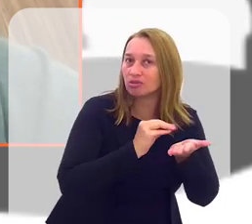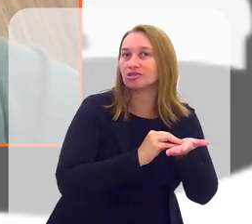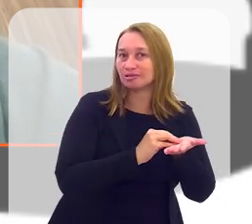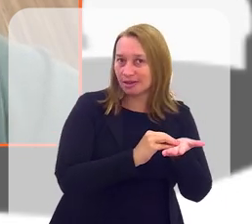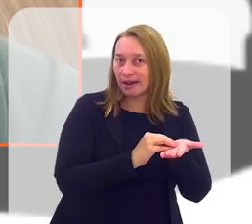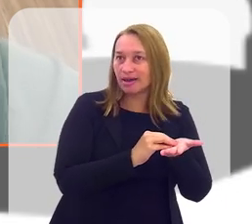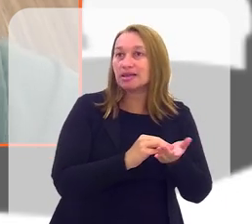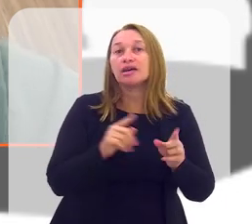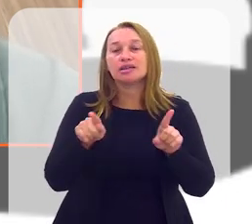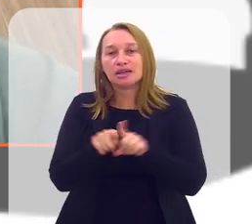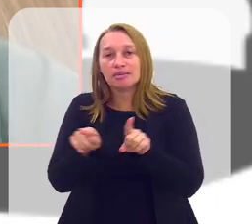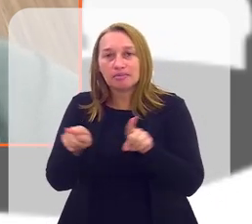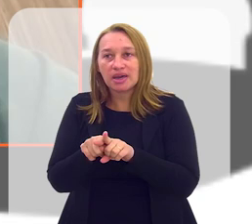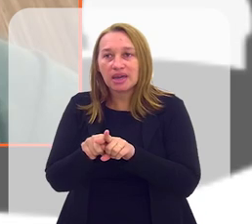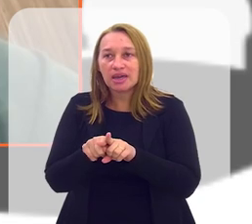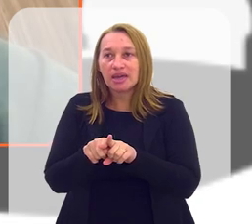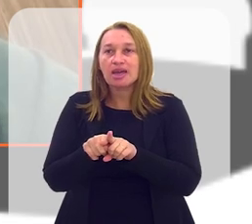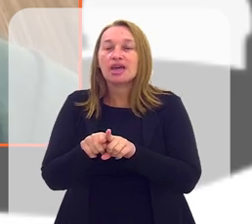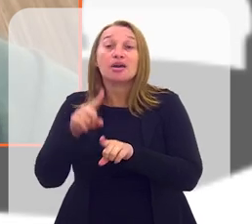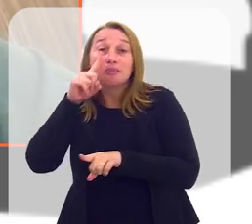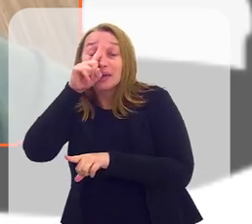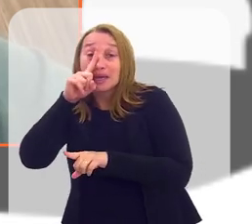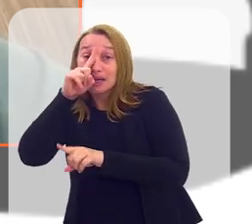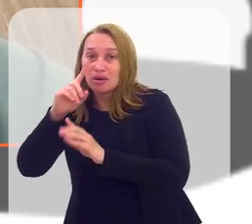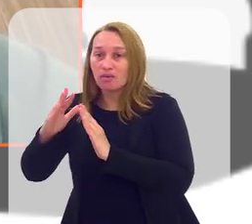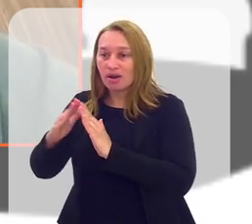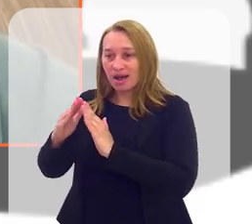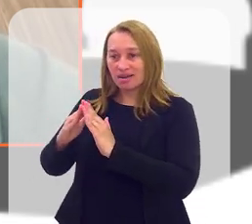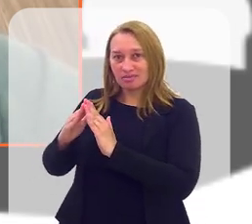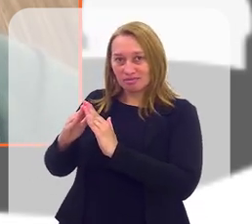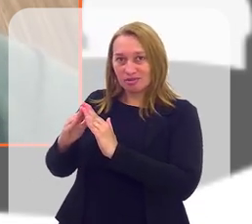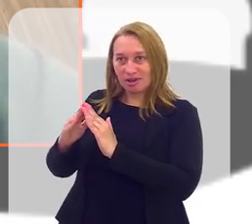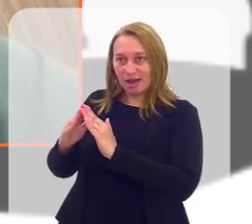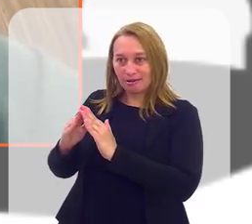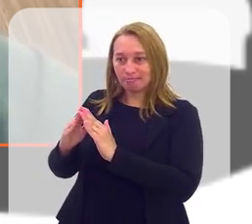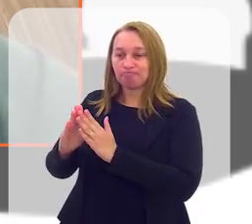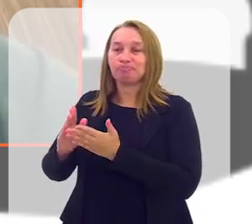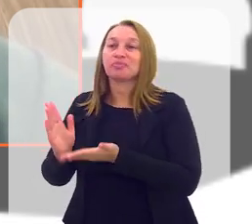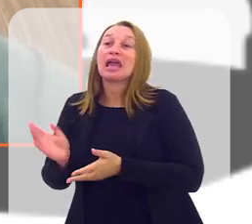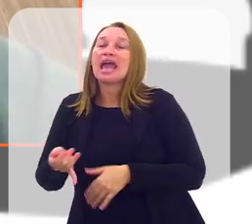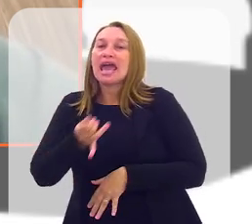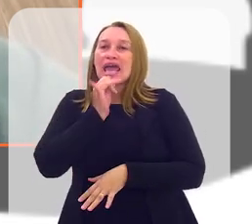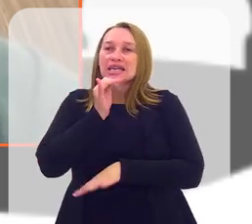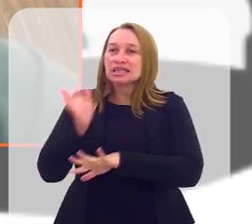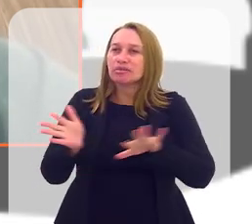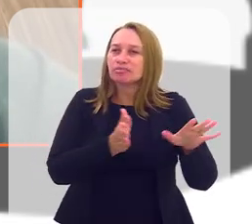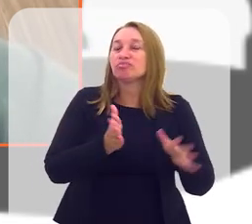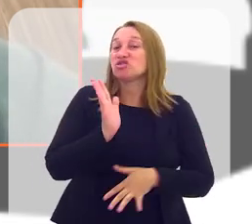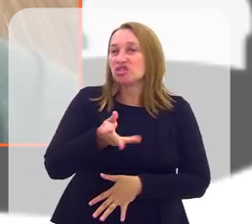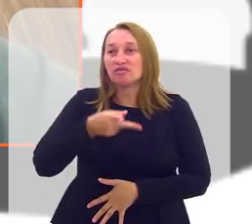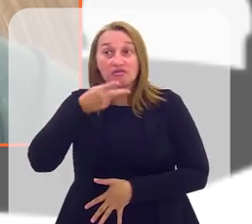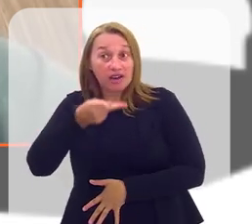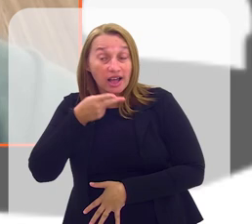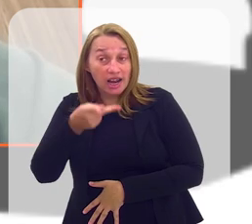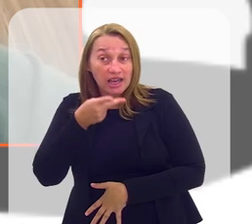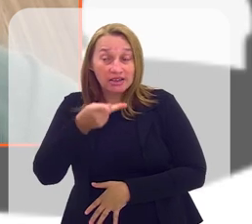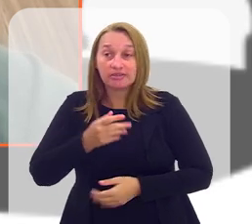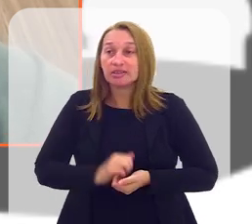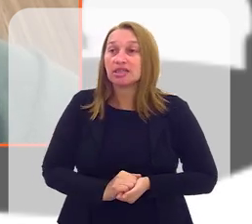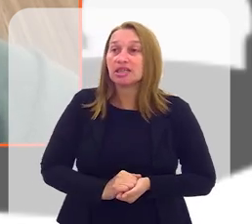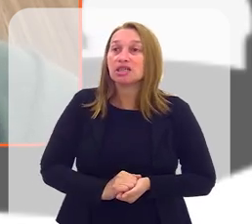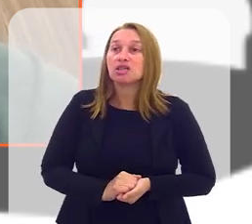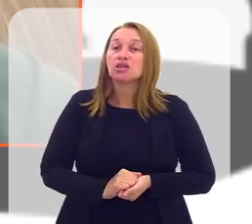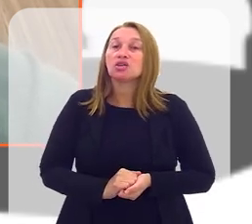critérios muito objetivos que vão fazer essa política pública ser empreendida de forma mais fácil. Por exemplo, como eu já disse,